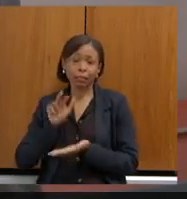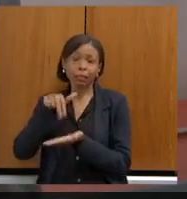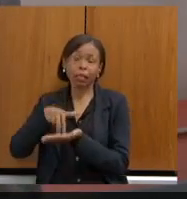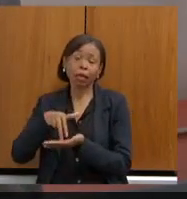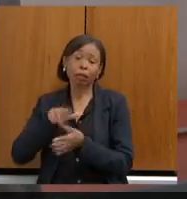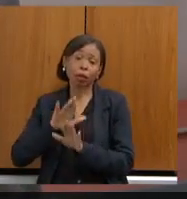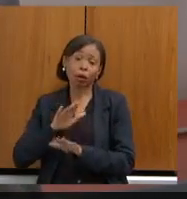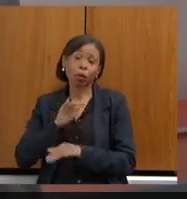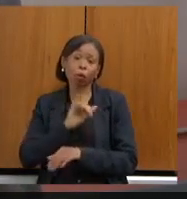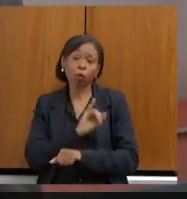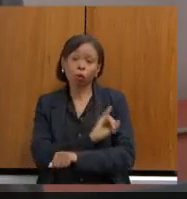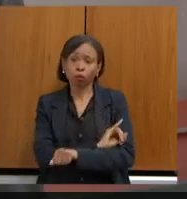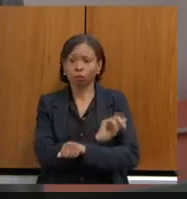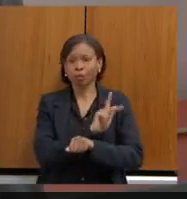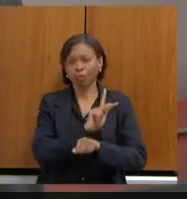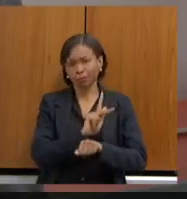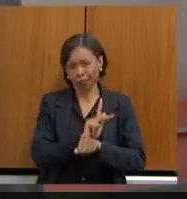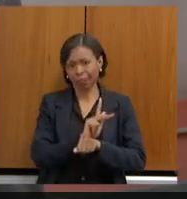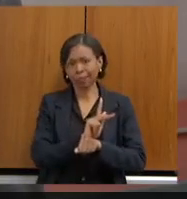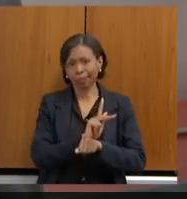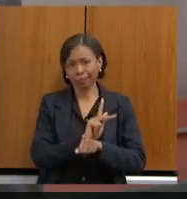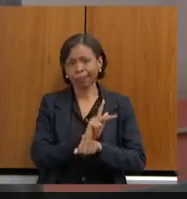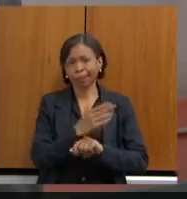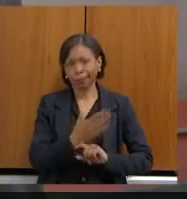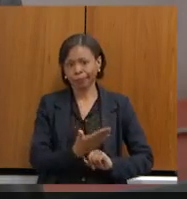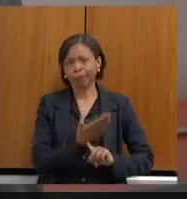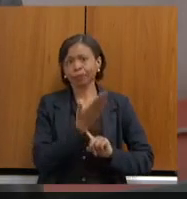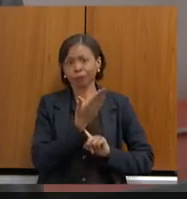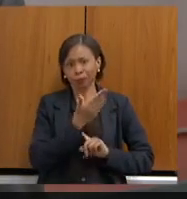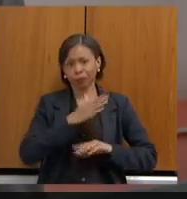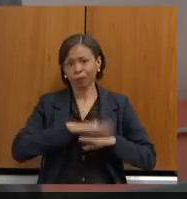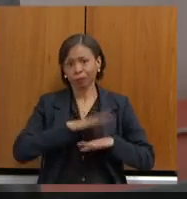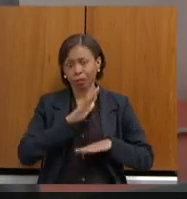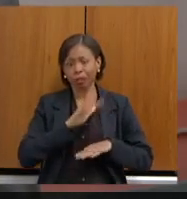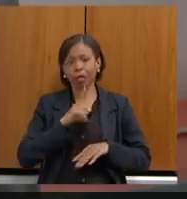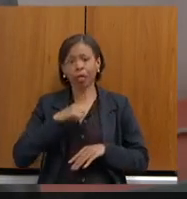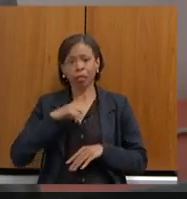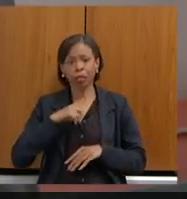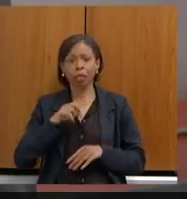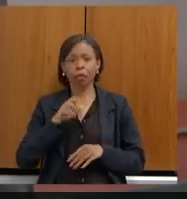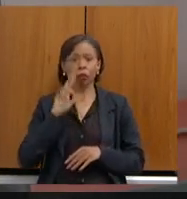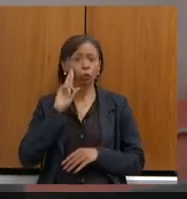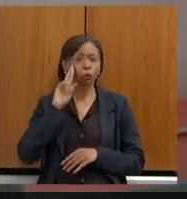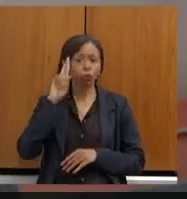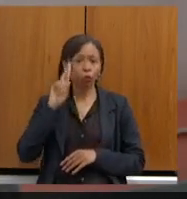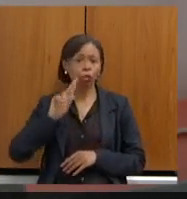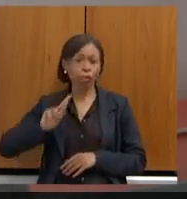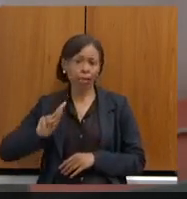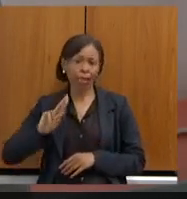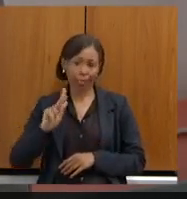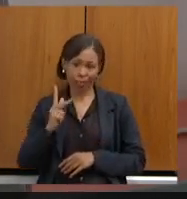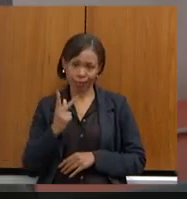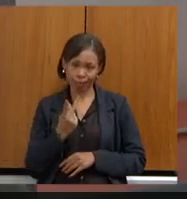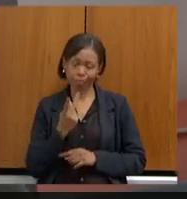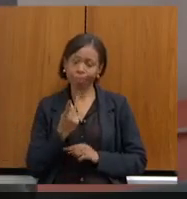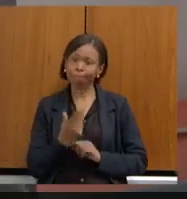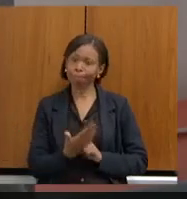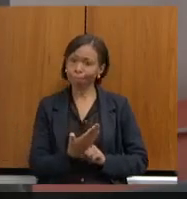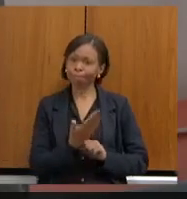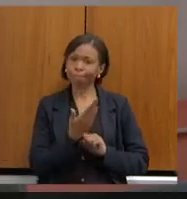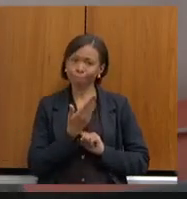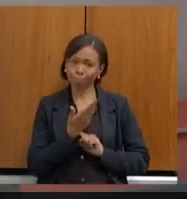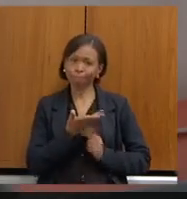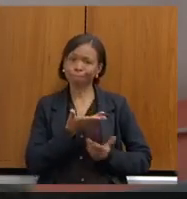que sangue e para isso nós temos uma Diretoria de recursos humanos que nos ajuda nessa nesse